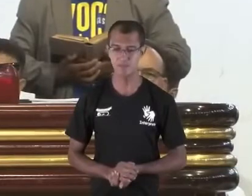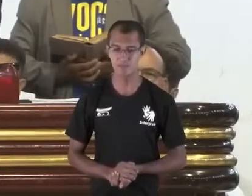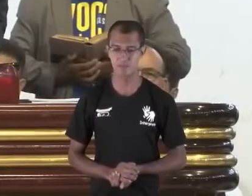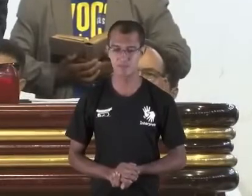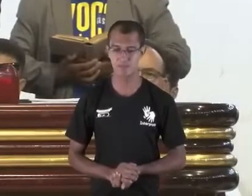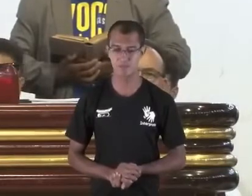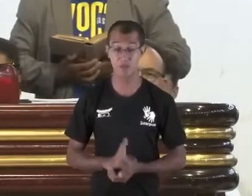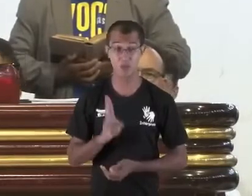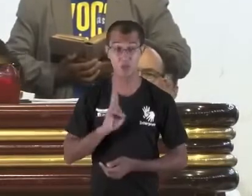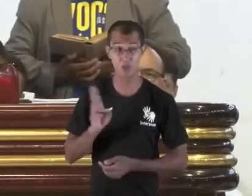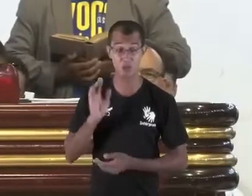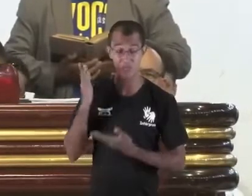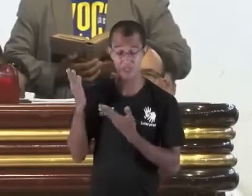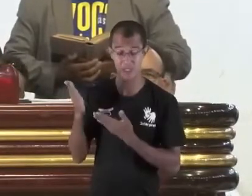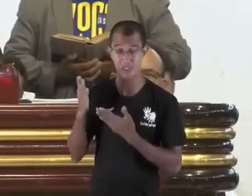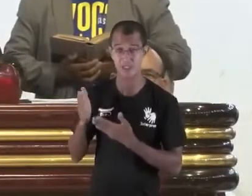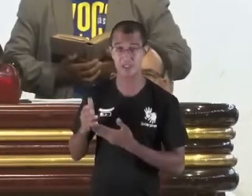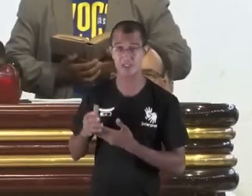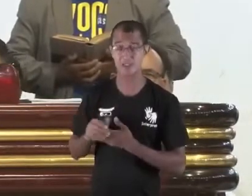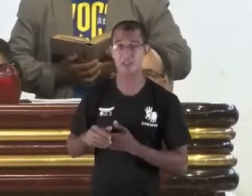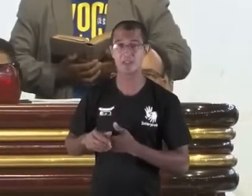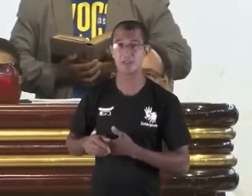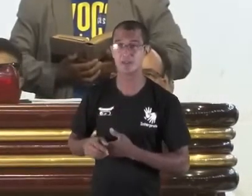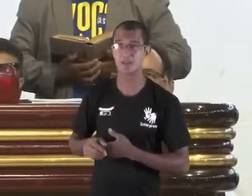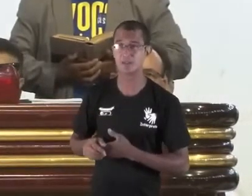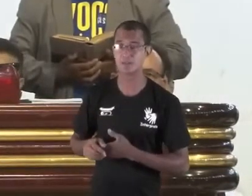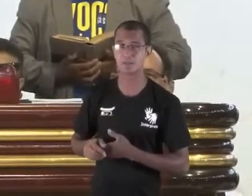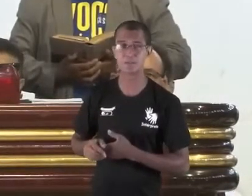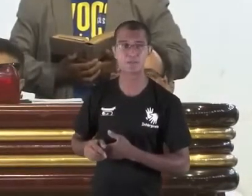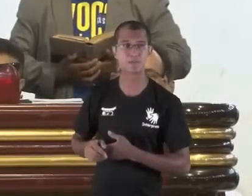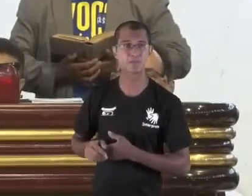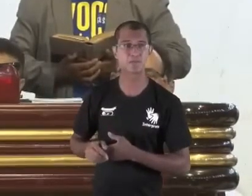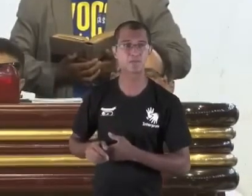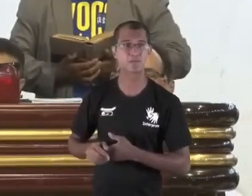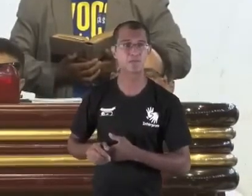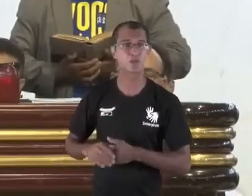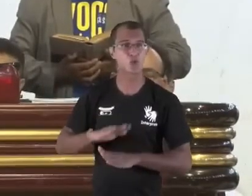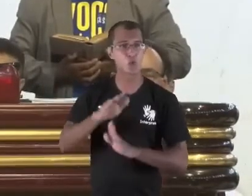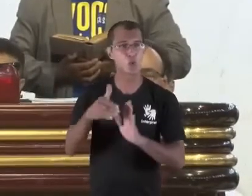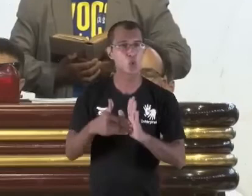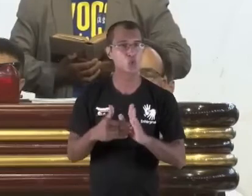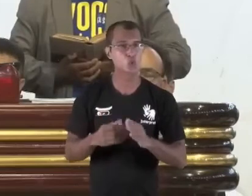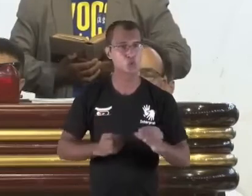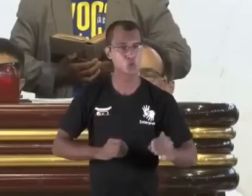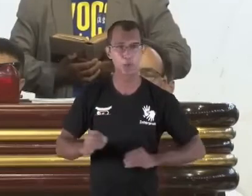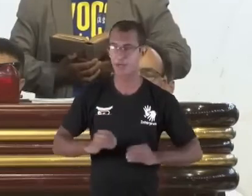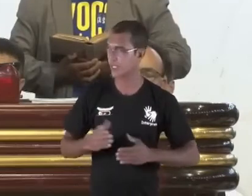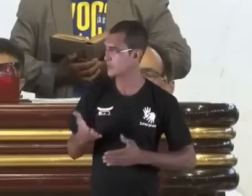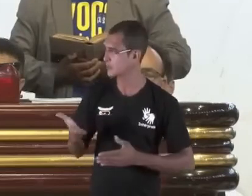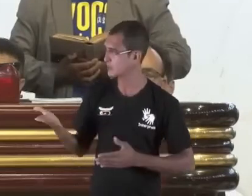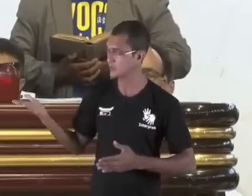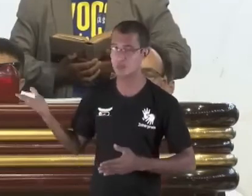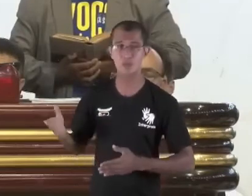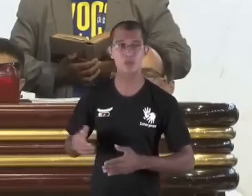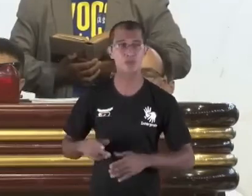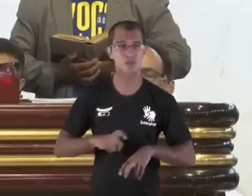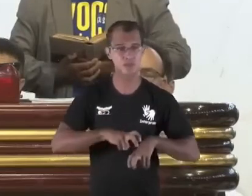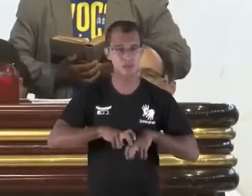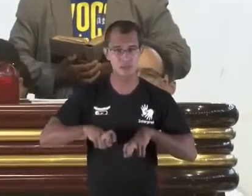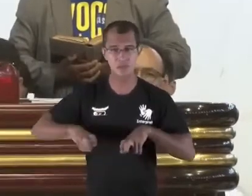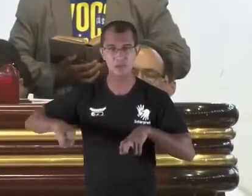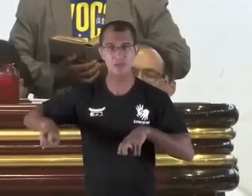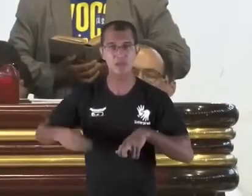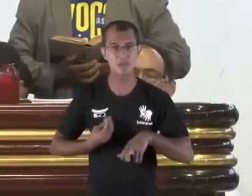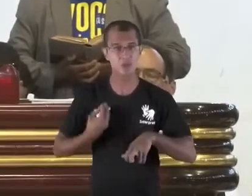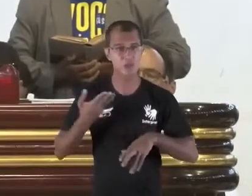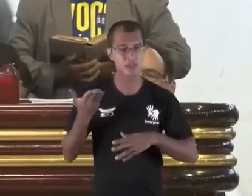E em nome dele saudar esta pleia de obreiros, homens honrados que aqui